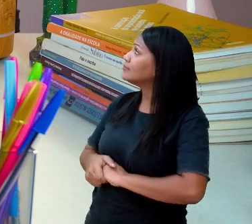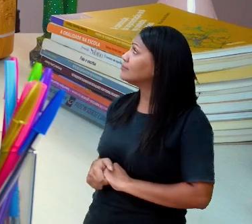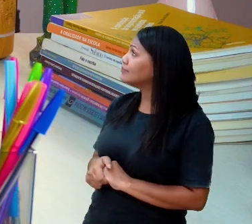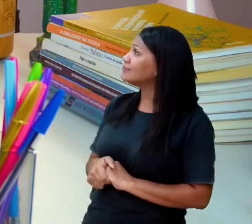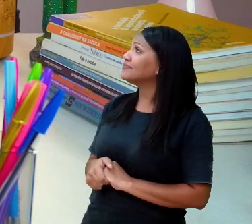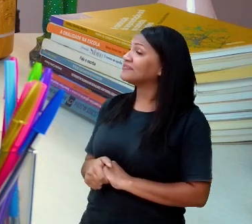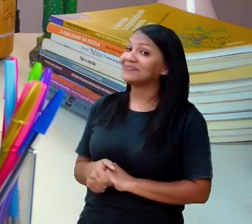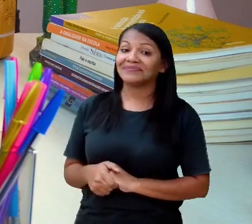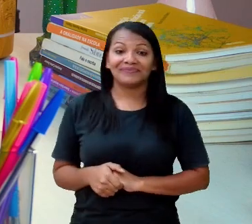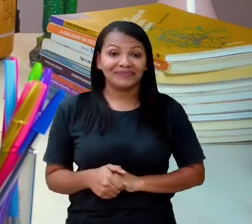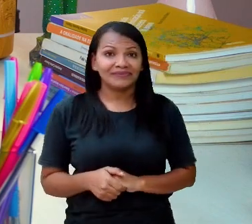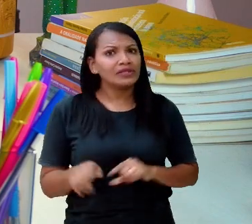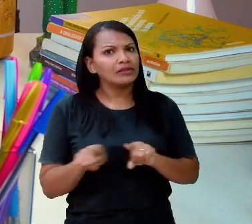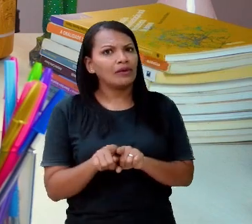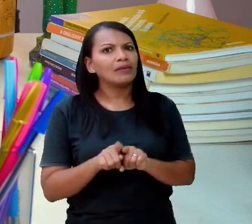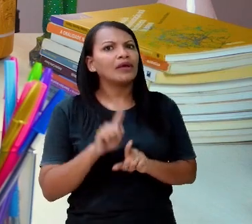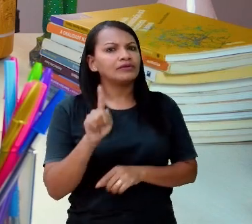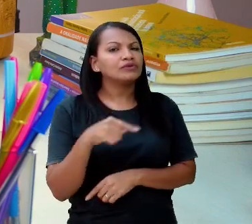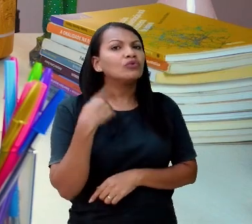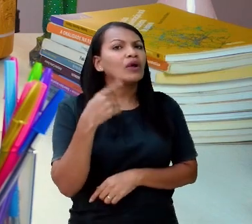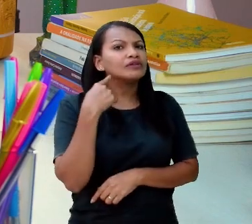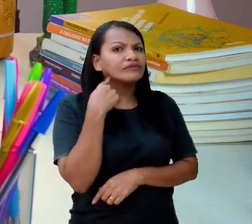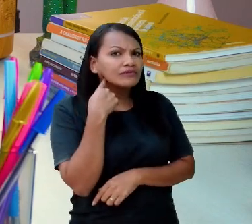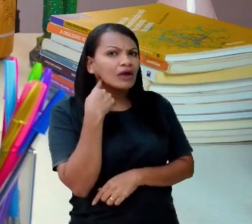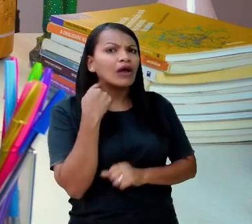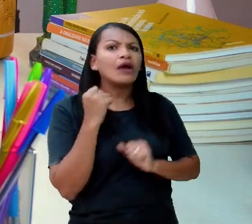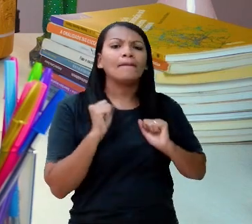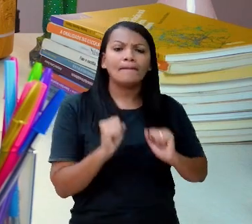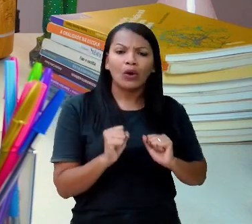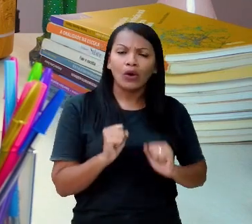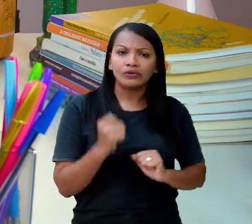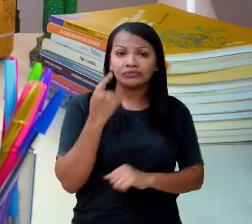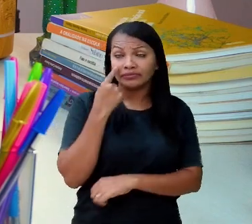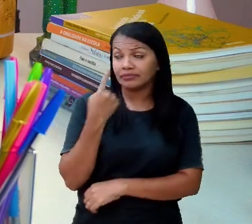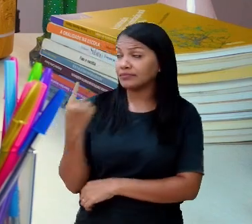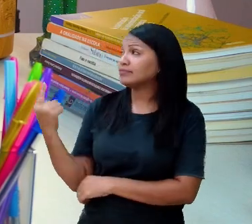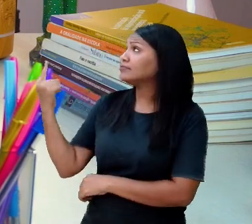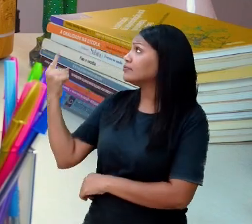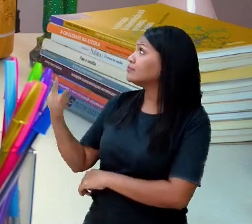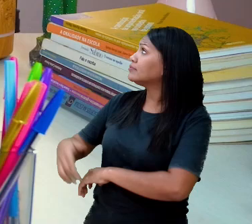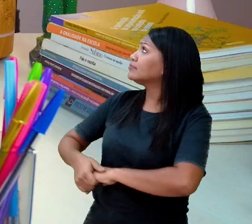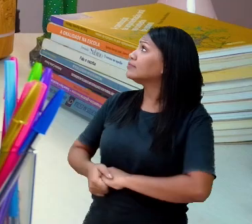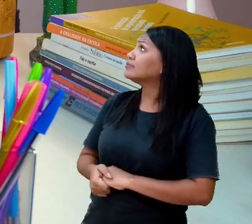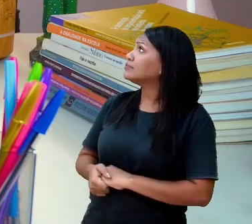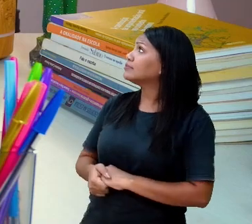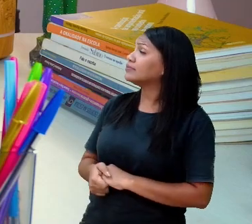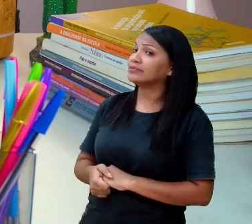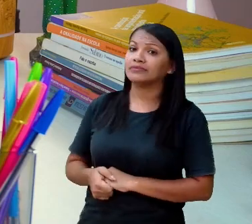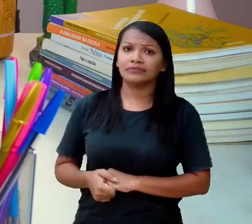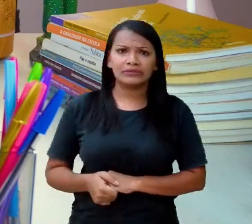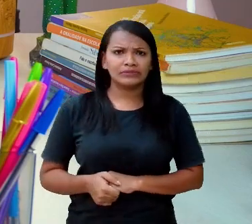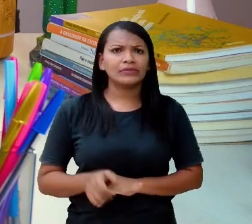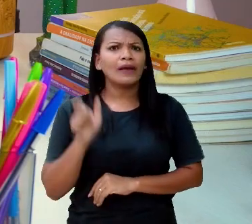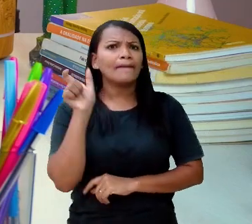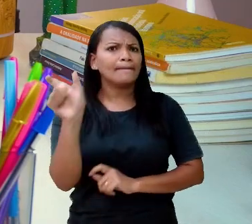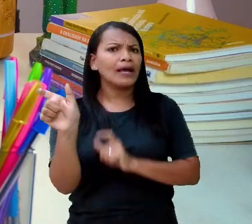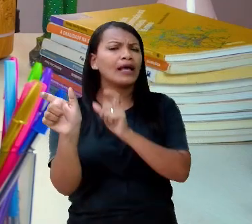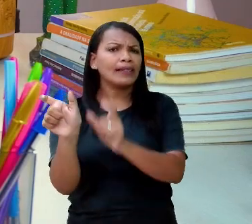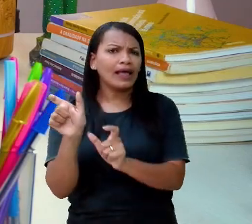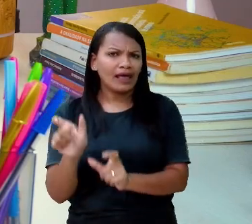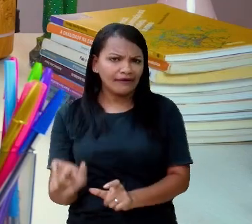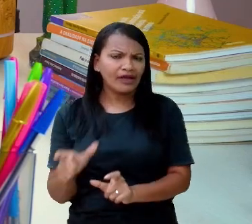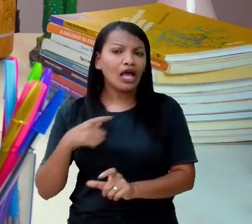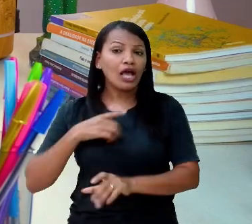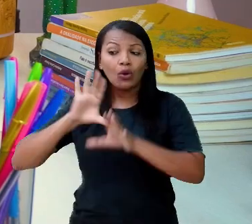diagnóstico. E os advogados podem utilizar termos como jurisprudência e litígio. Essas palavras, elas são comuns a